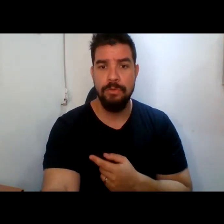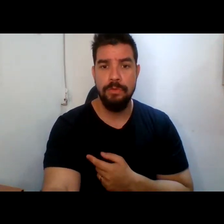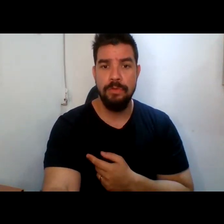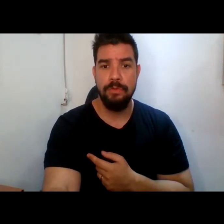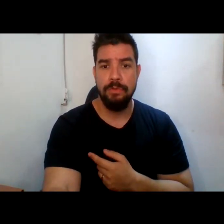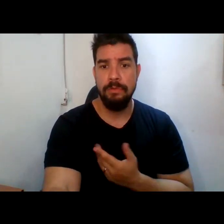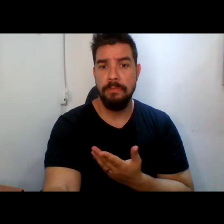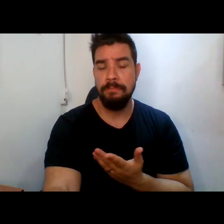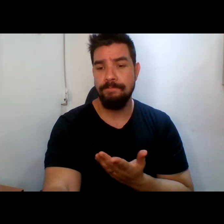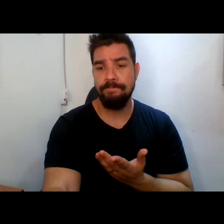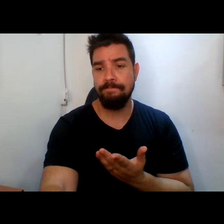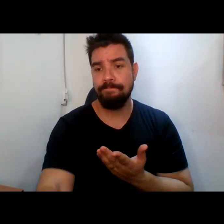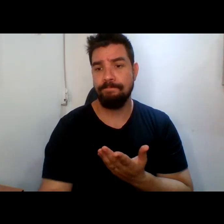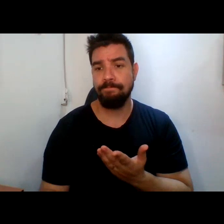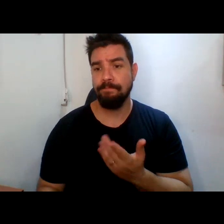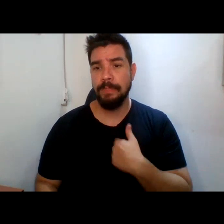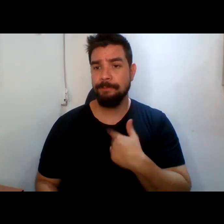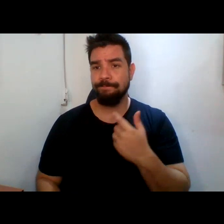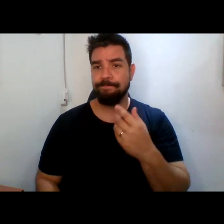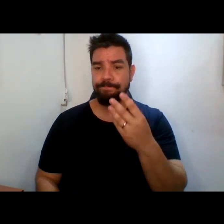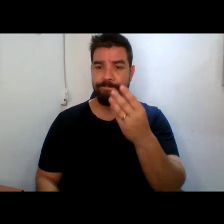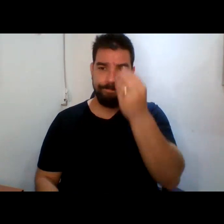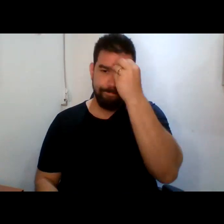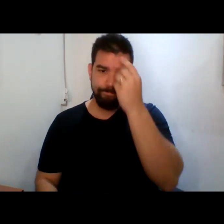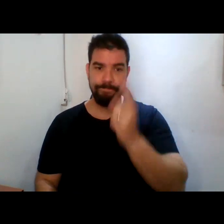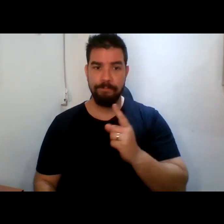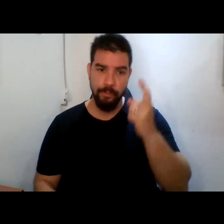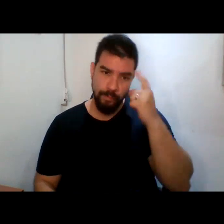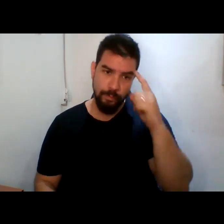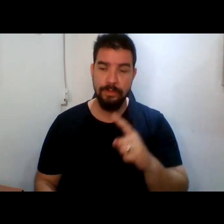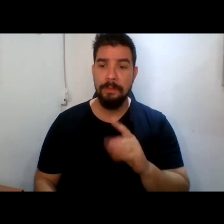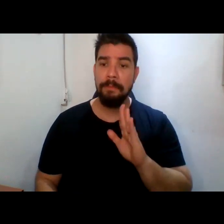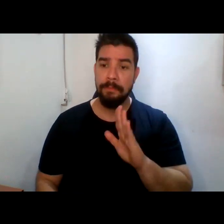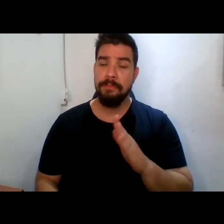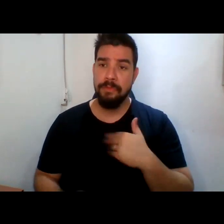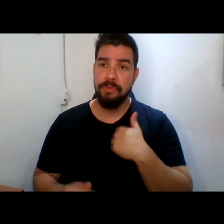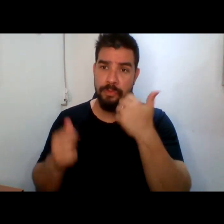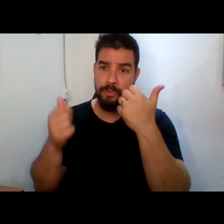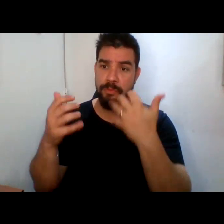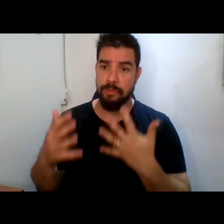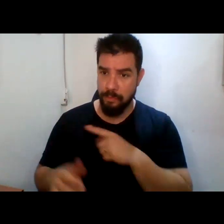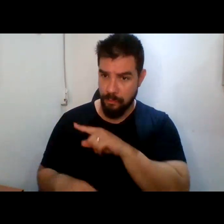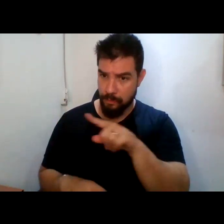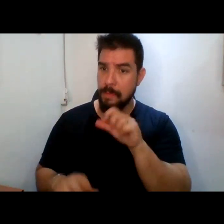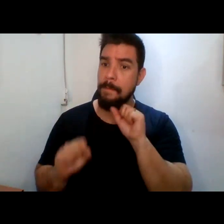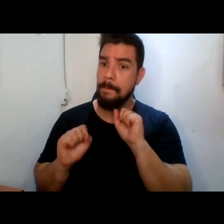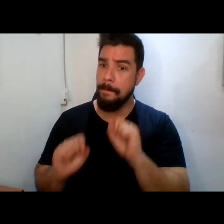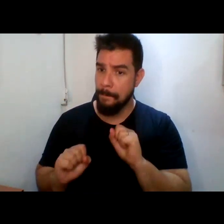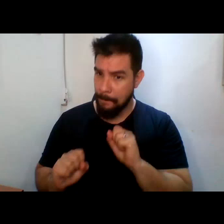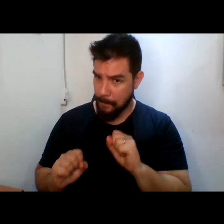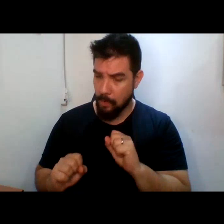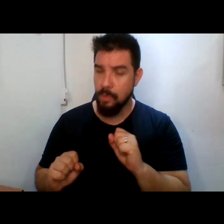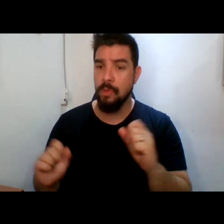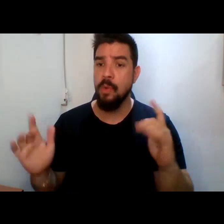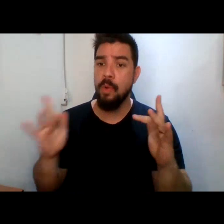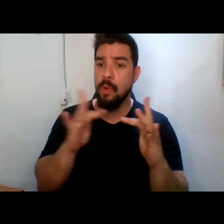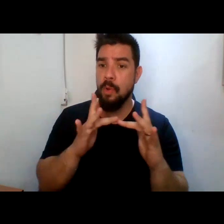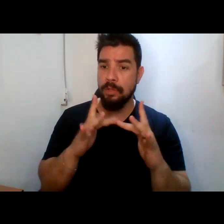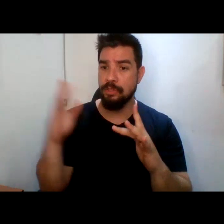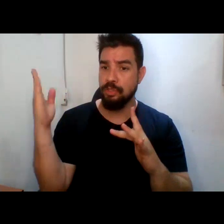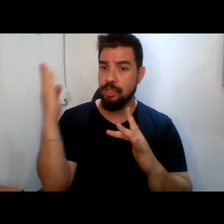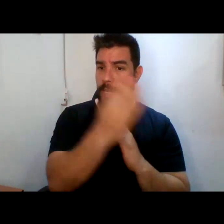Então, eu não sei, de cor eu não sei dizer, mas é o que eu estou dizendo. Vocês podem acessar diretamente o professor mandando